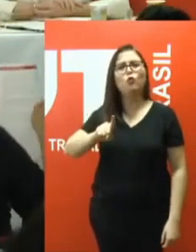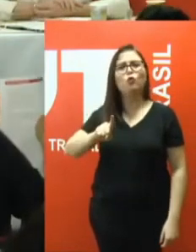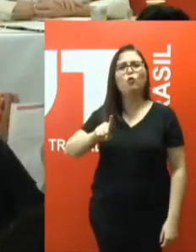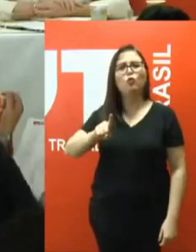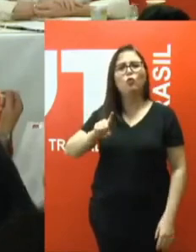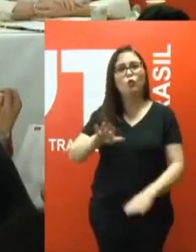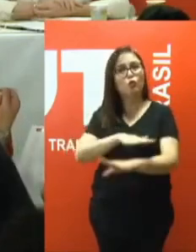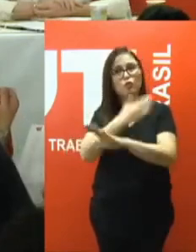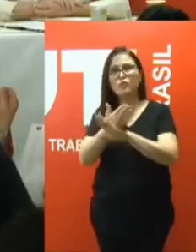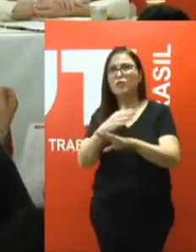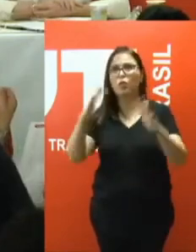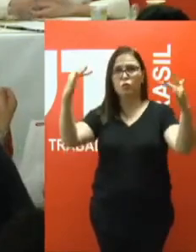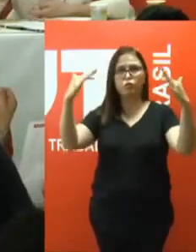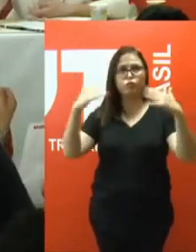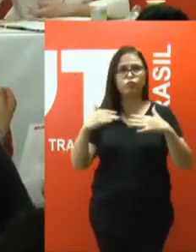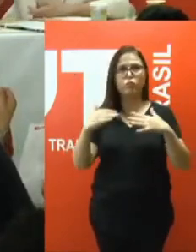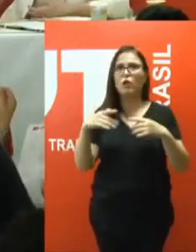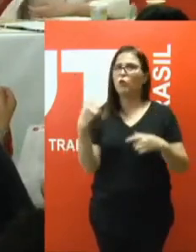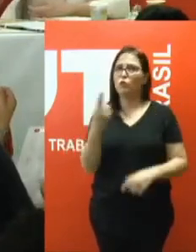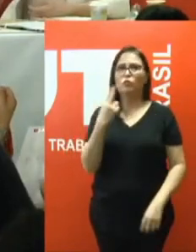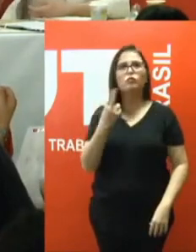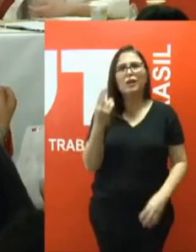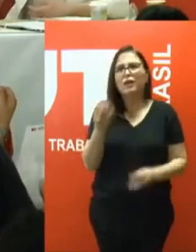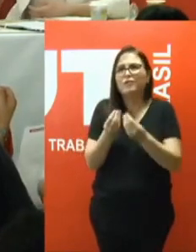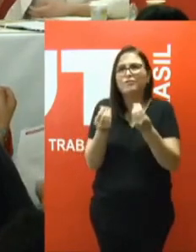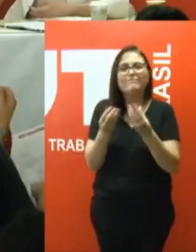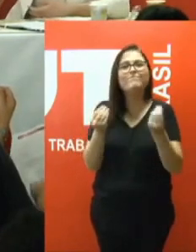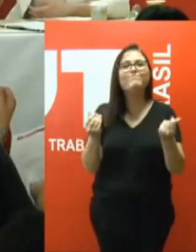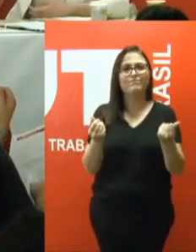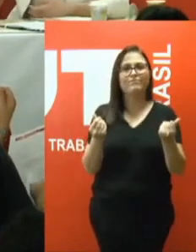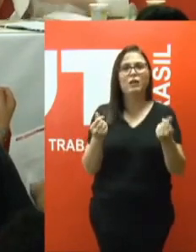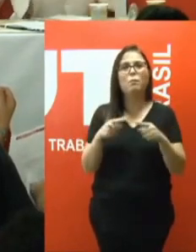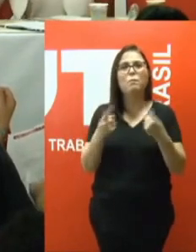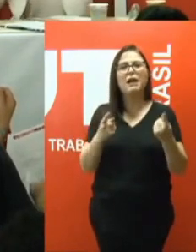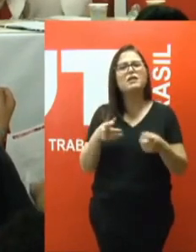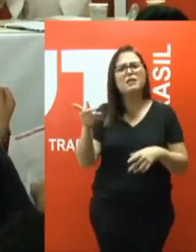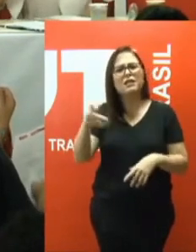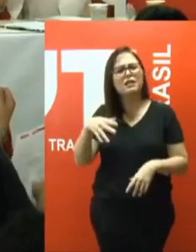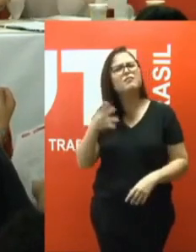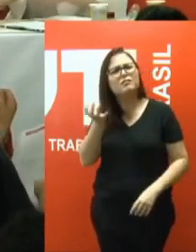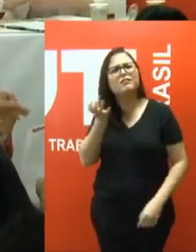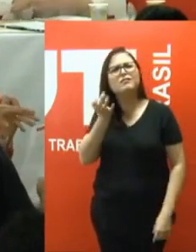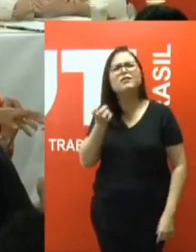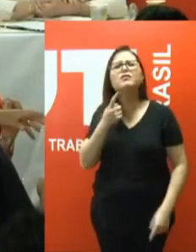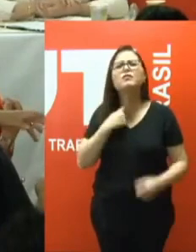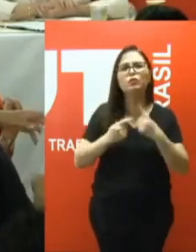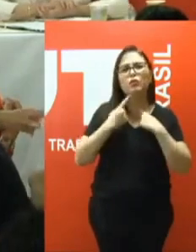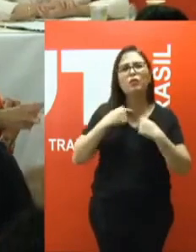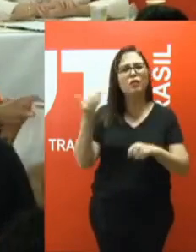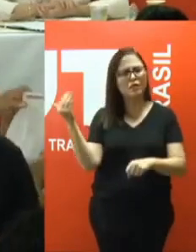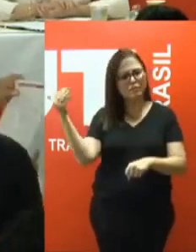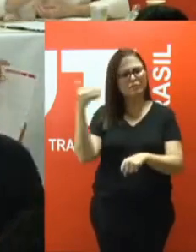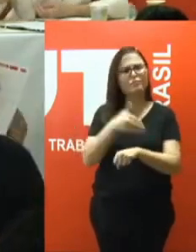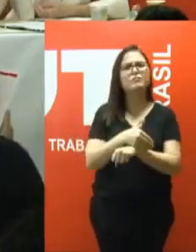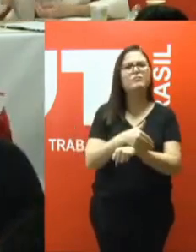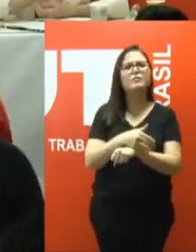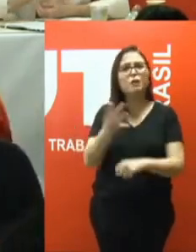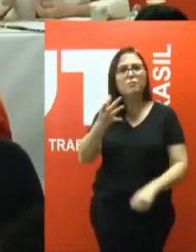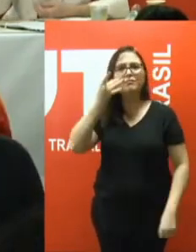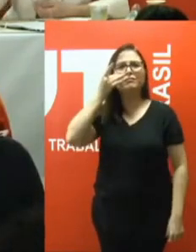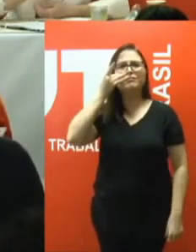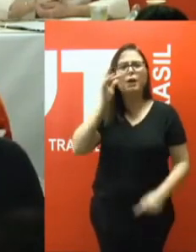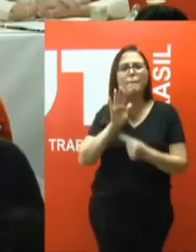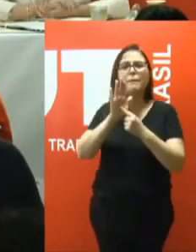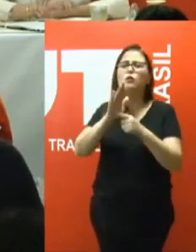todo mundo, porque a gente não tem nem estrutura para isso, né, condições de receber, mas fez questão de vir aqui com alguns dirigentes, né, para poder demonstrar o